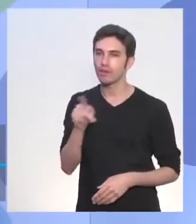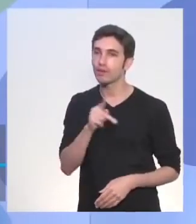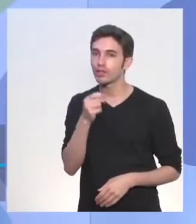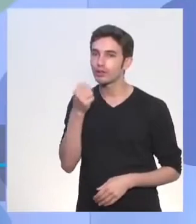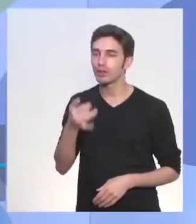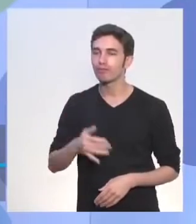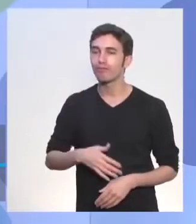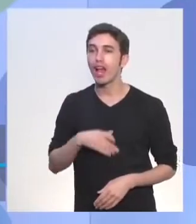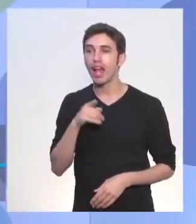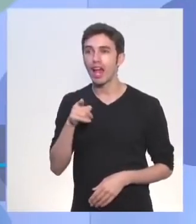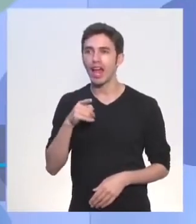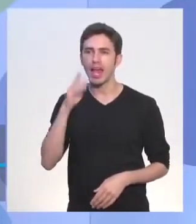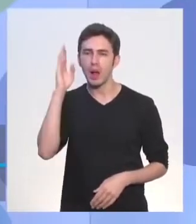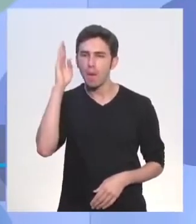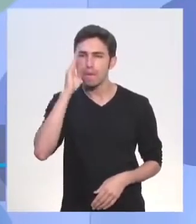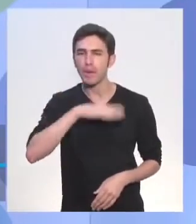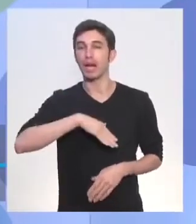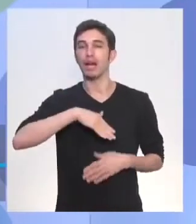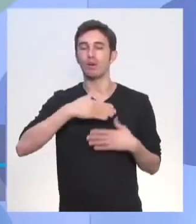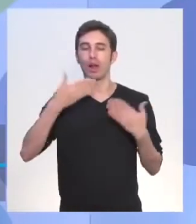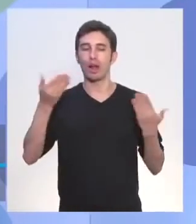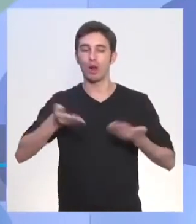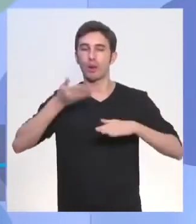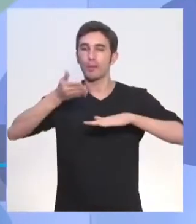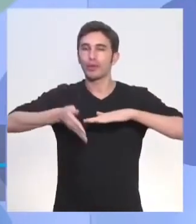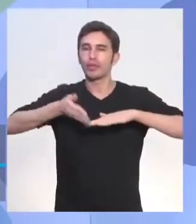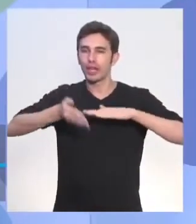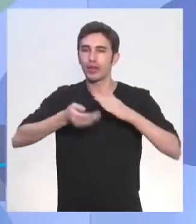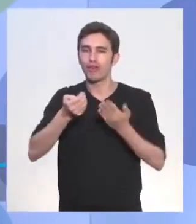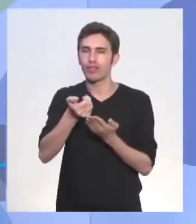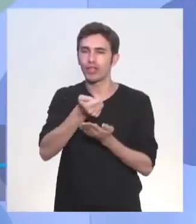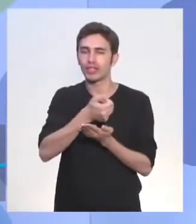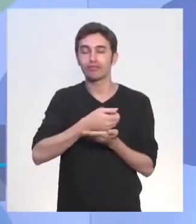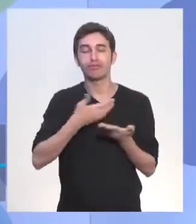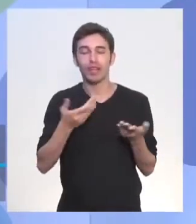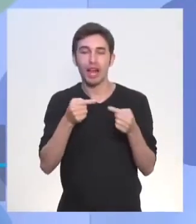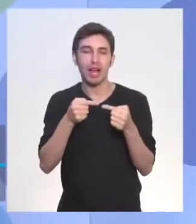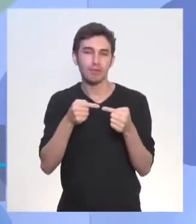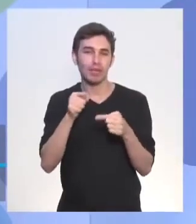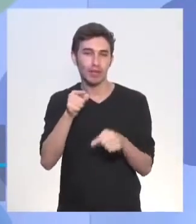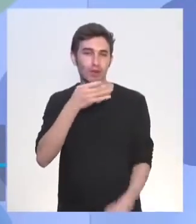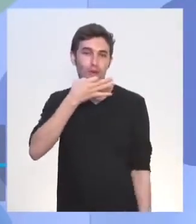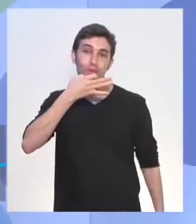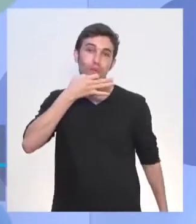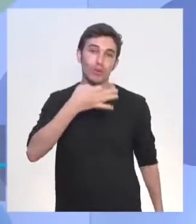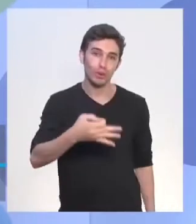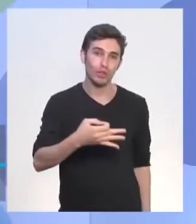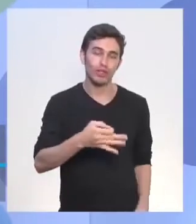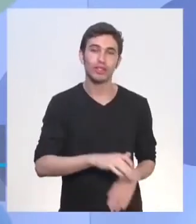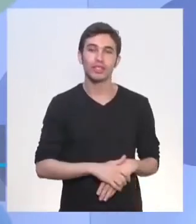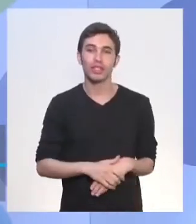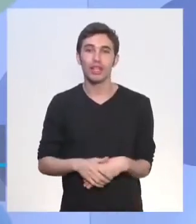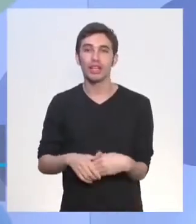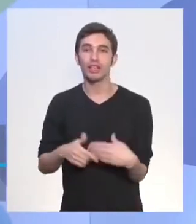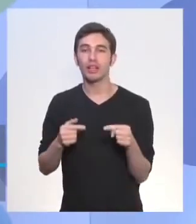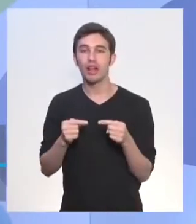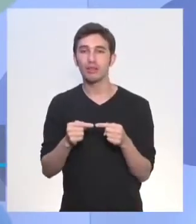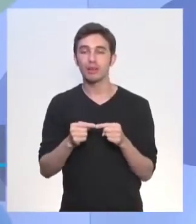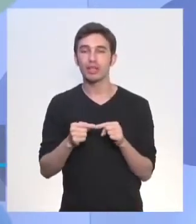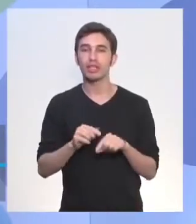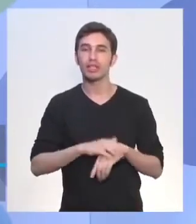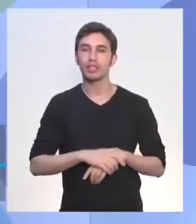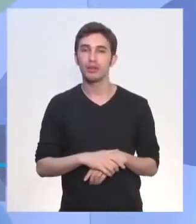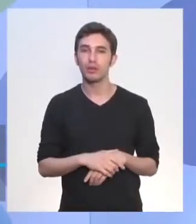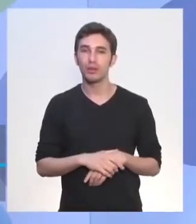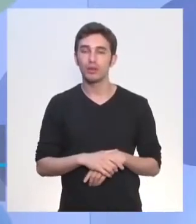Então, ponto de vista é exatamente isso, é você se posicionar, né, em cima das informações que você tem e trazer a sua opinião